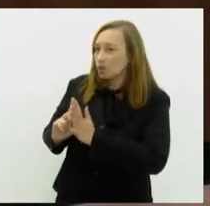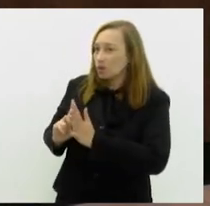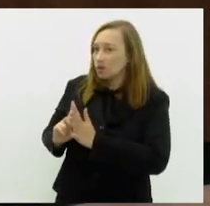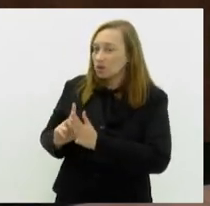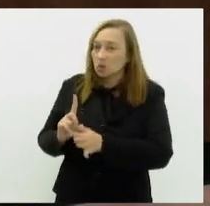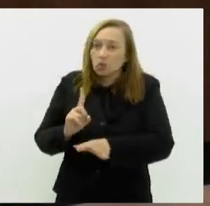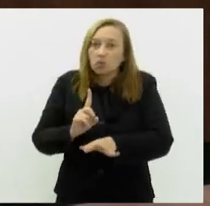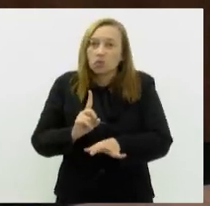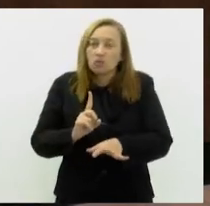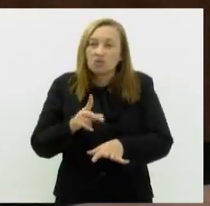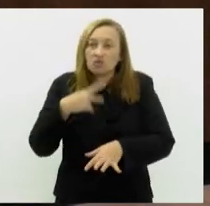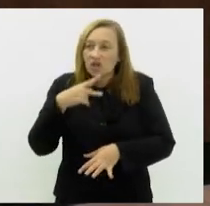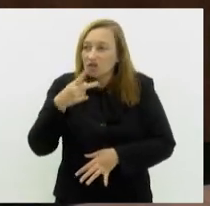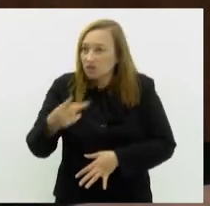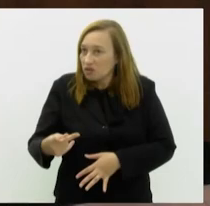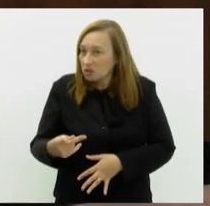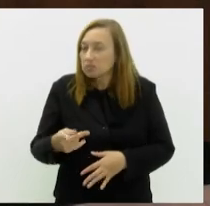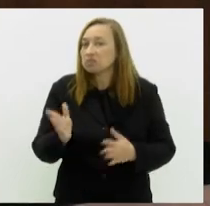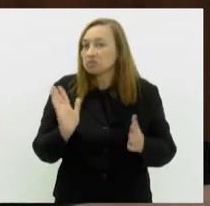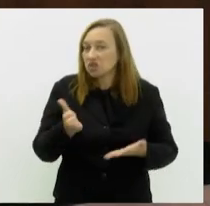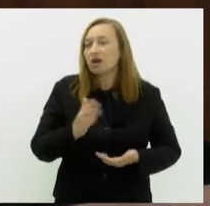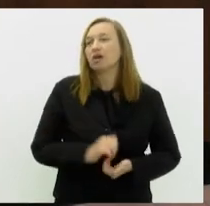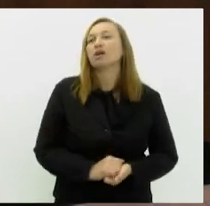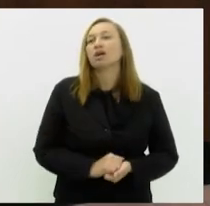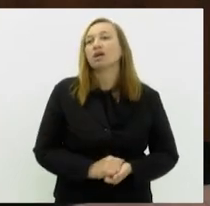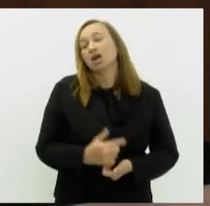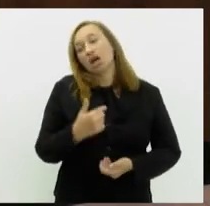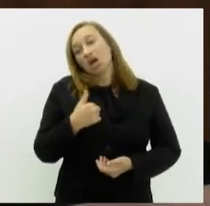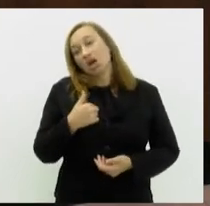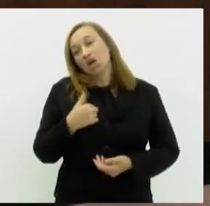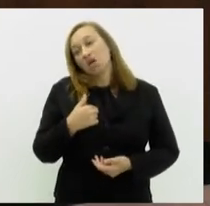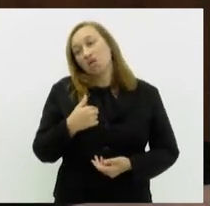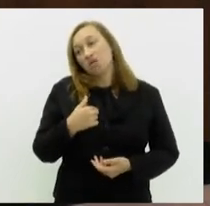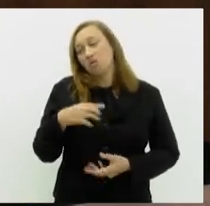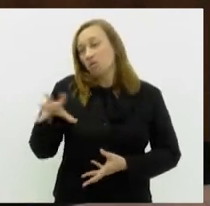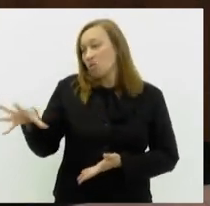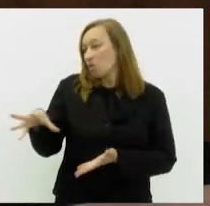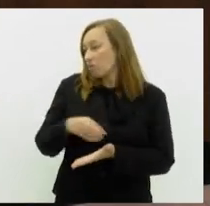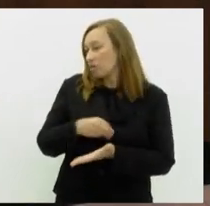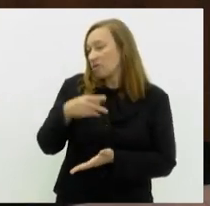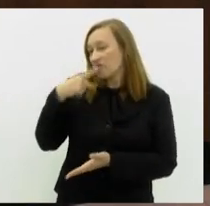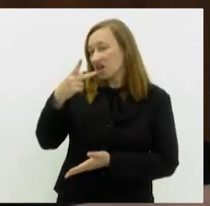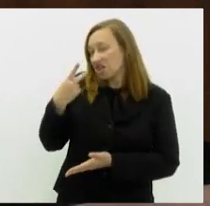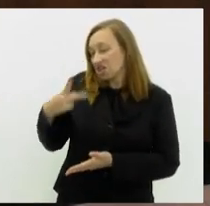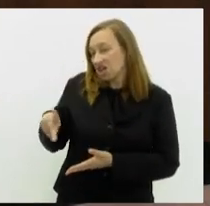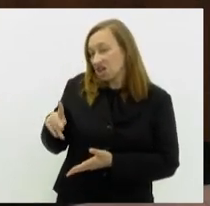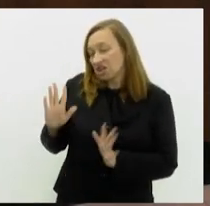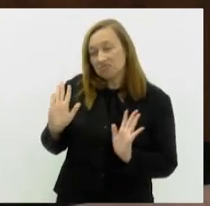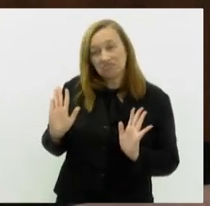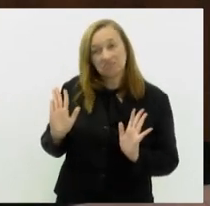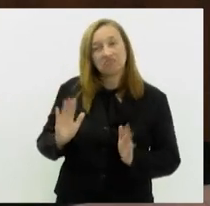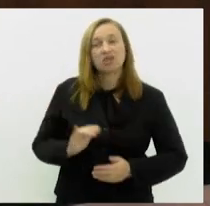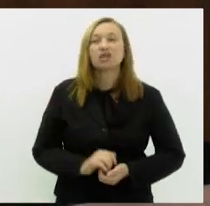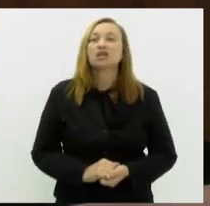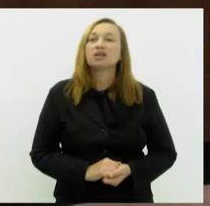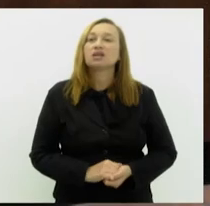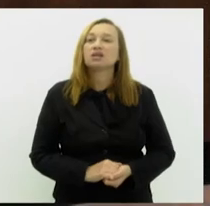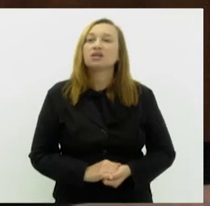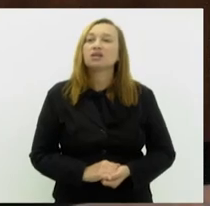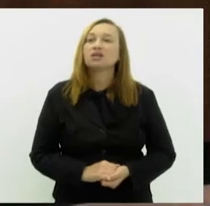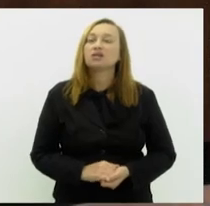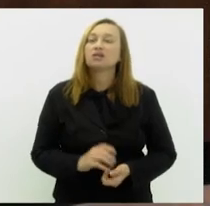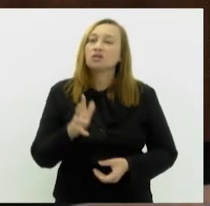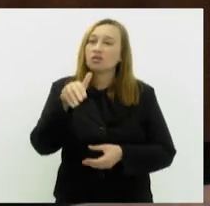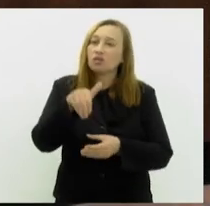esgotou o assunto. Eu faço das palavras dele as minhas palavras. Nós